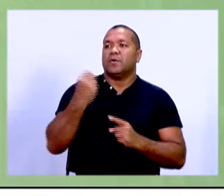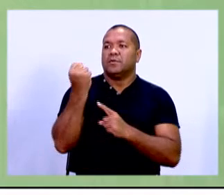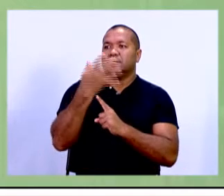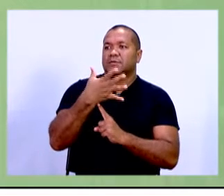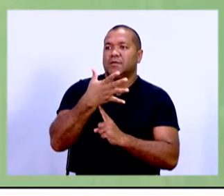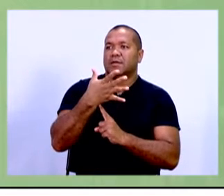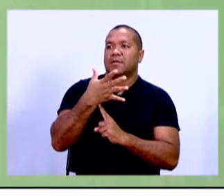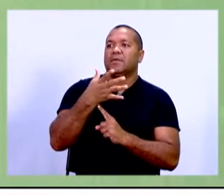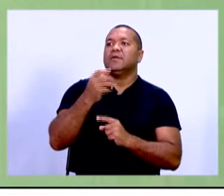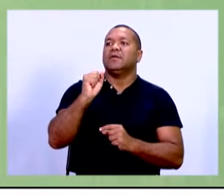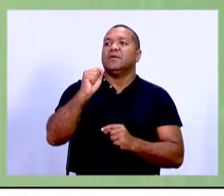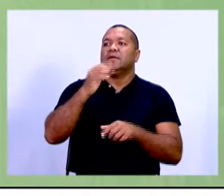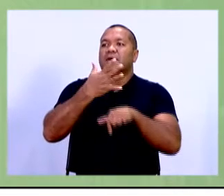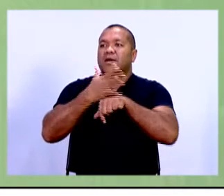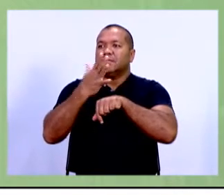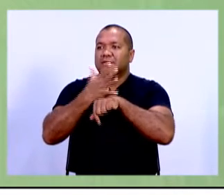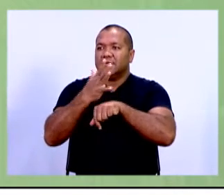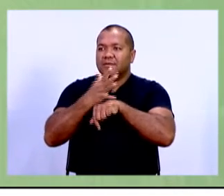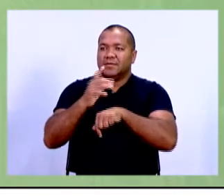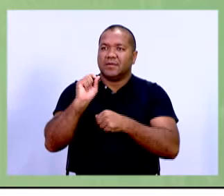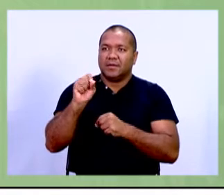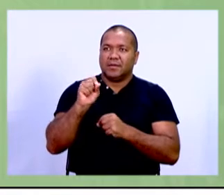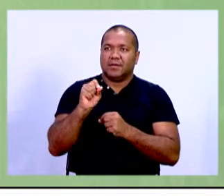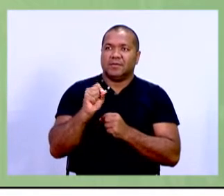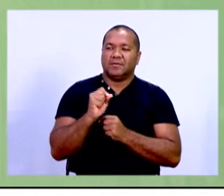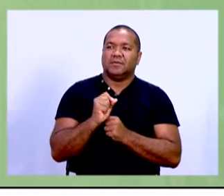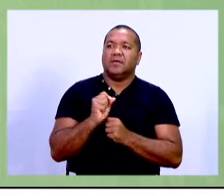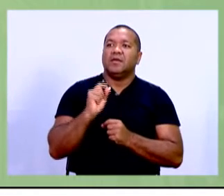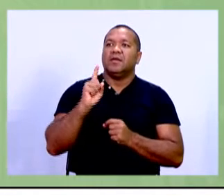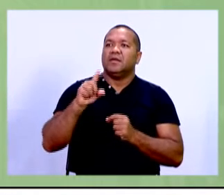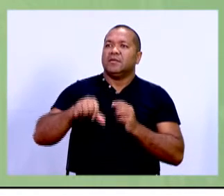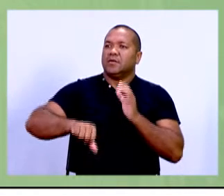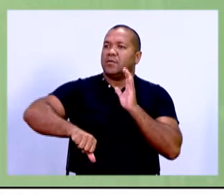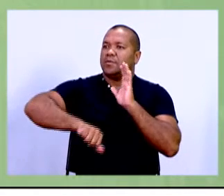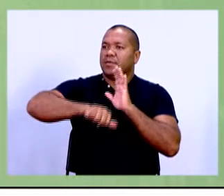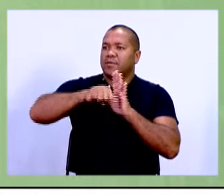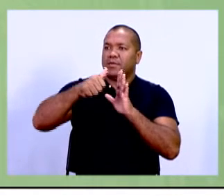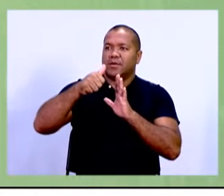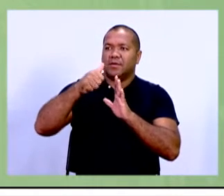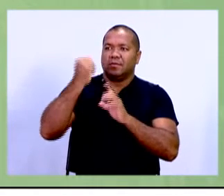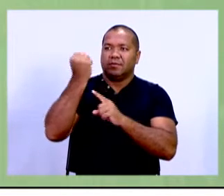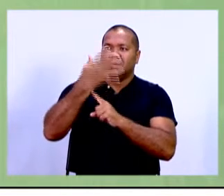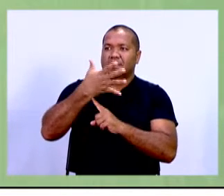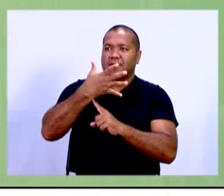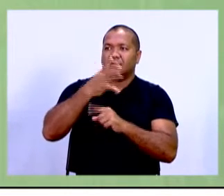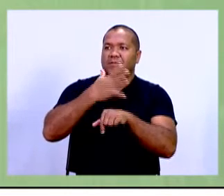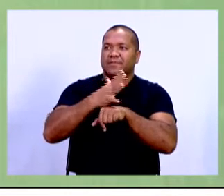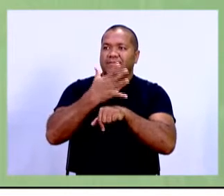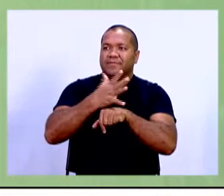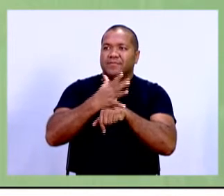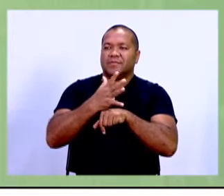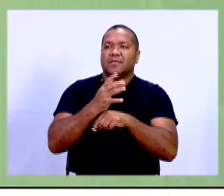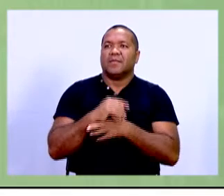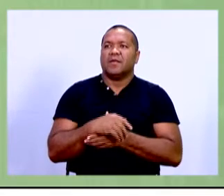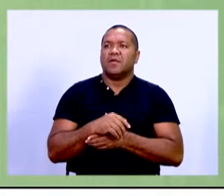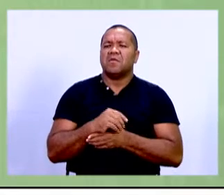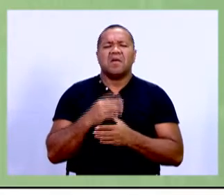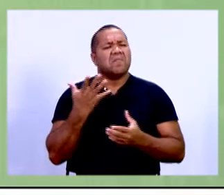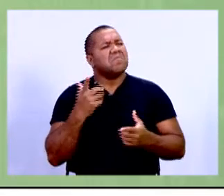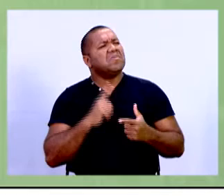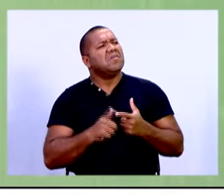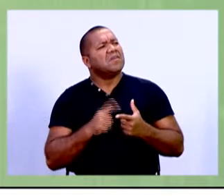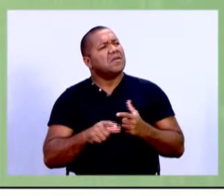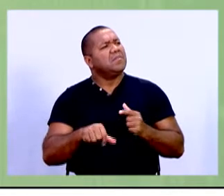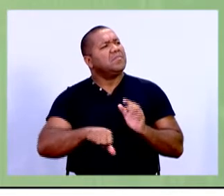Diagrama de atividades. Esse é o nosso primeiro diagrama de atividades. Ué, por que,